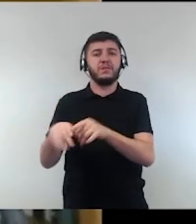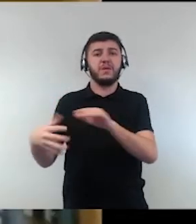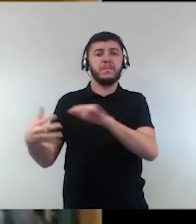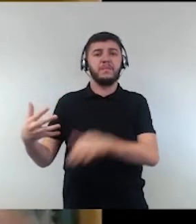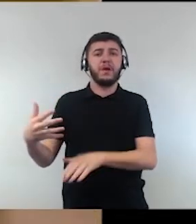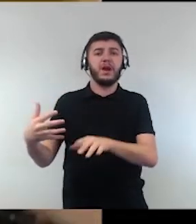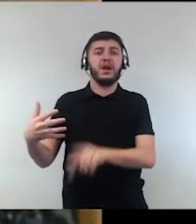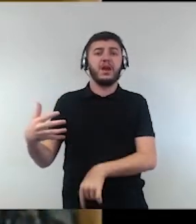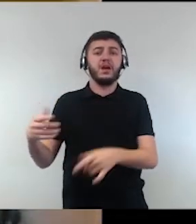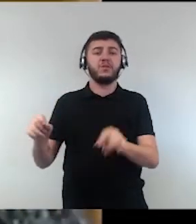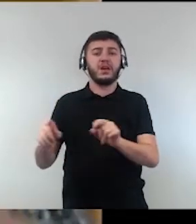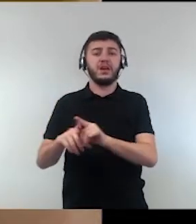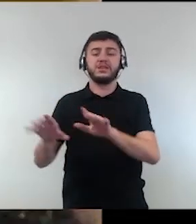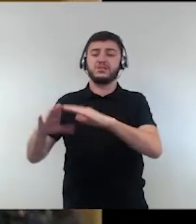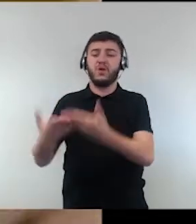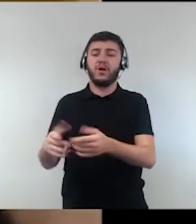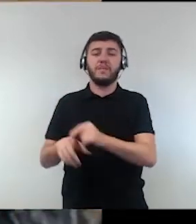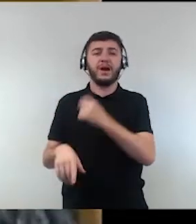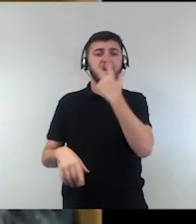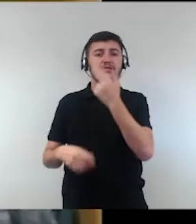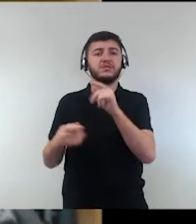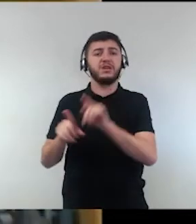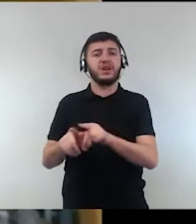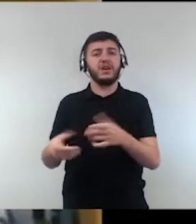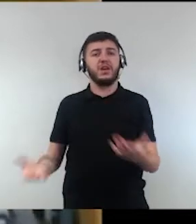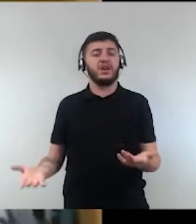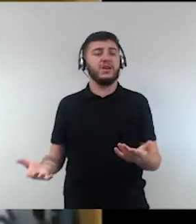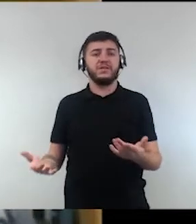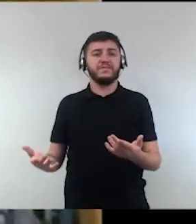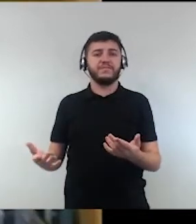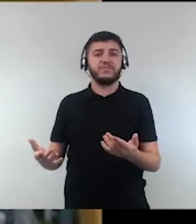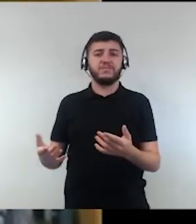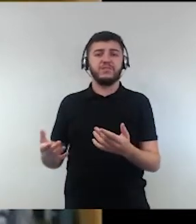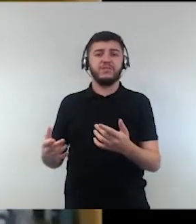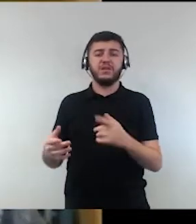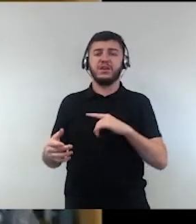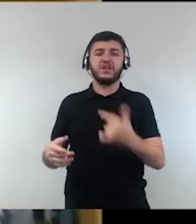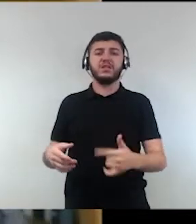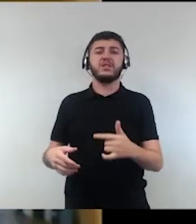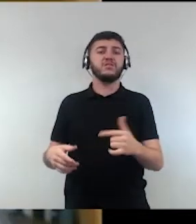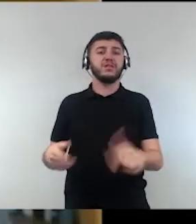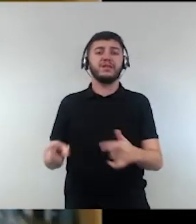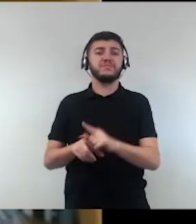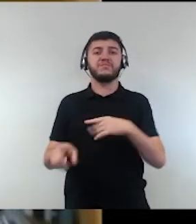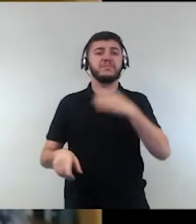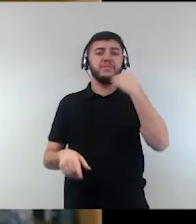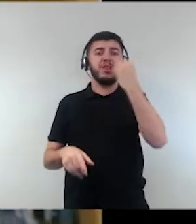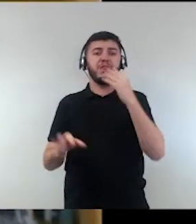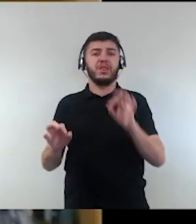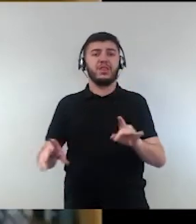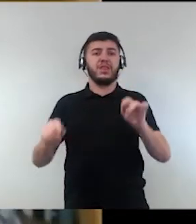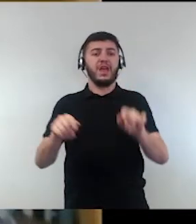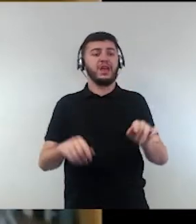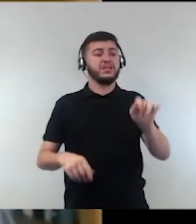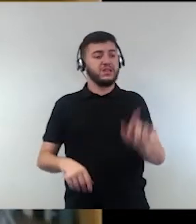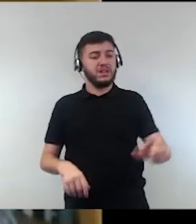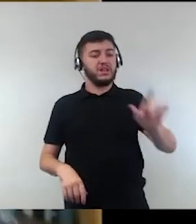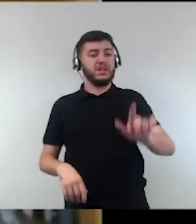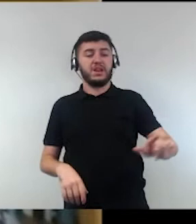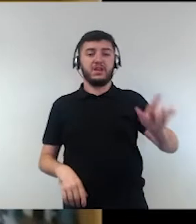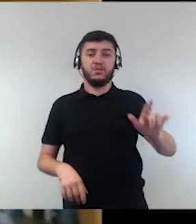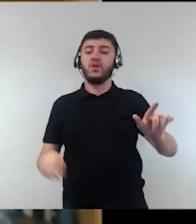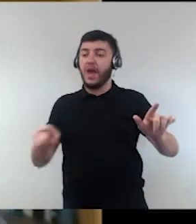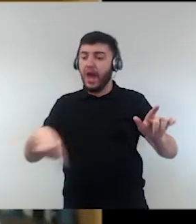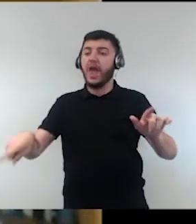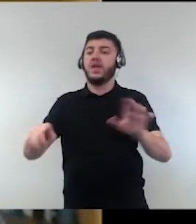leitura, o ambiente do encontro com os mundos possíveis e com as janelas possíveis a partir da literatura, são